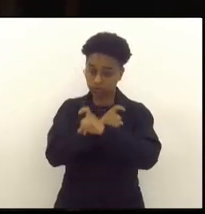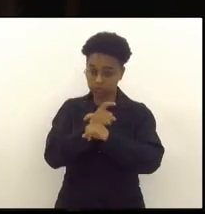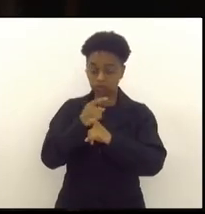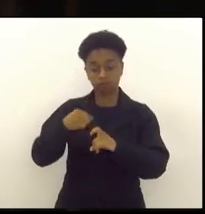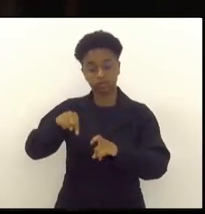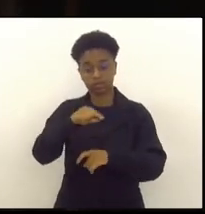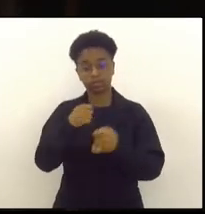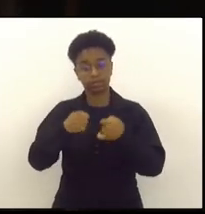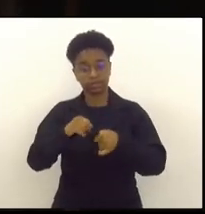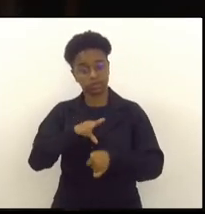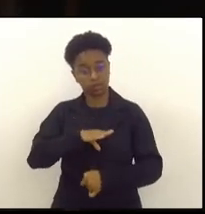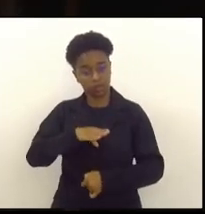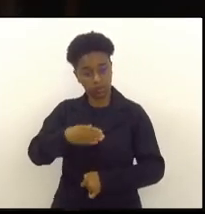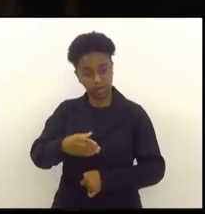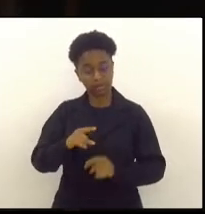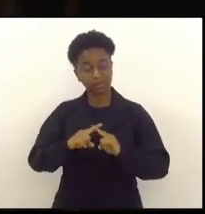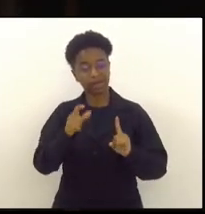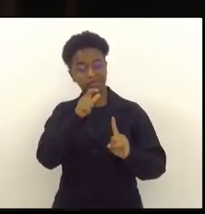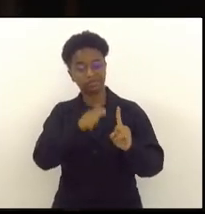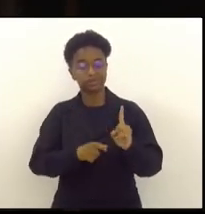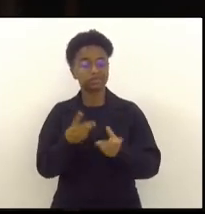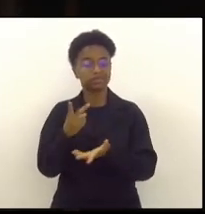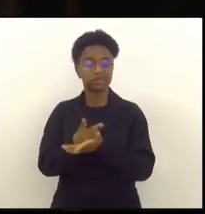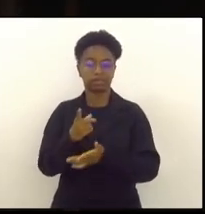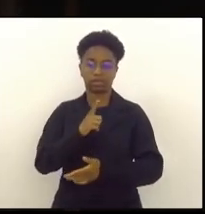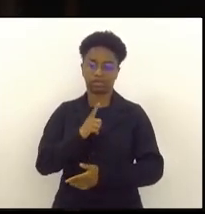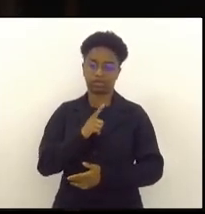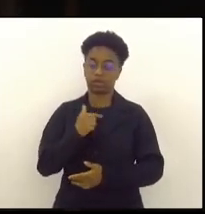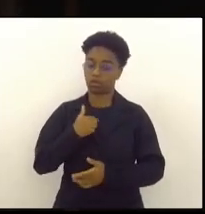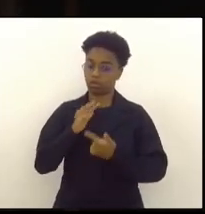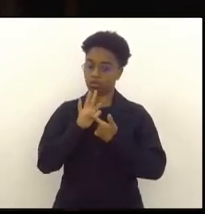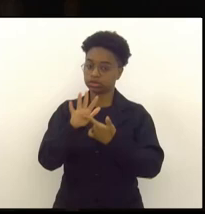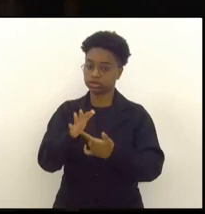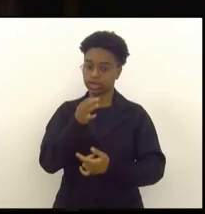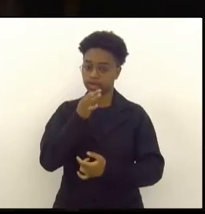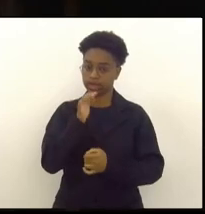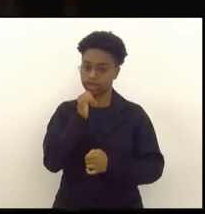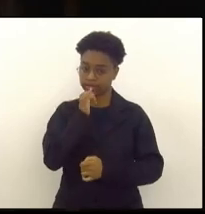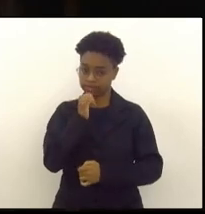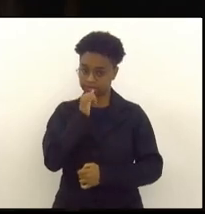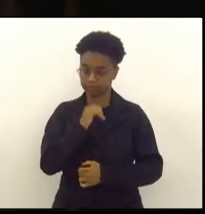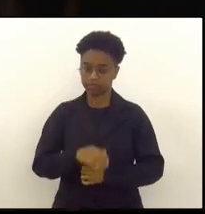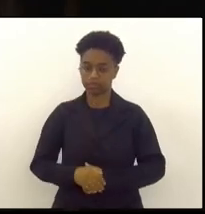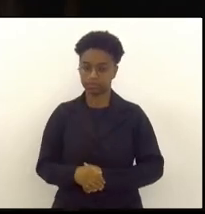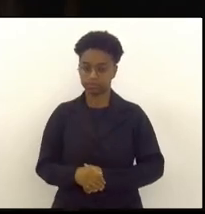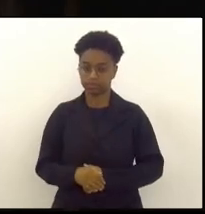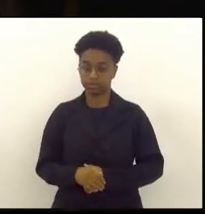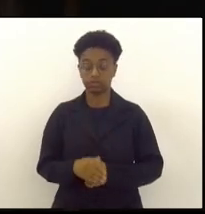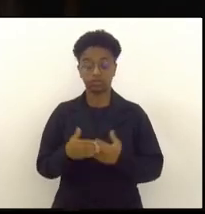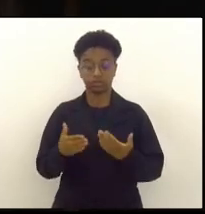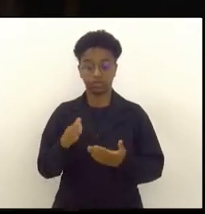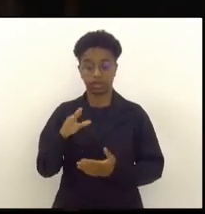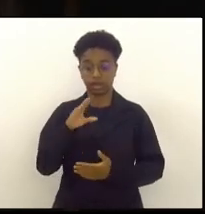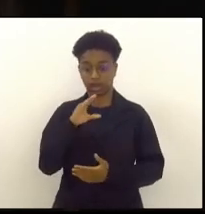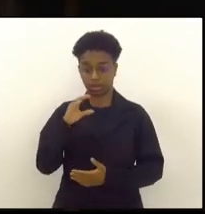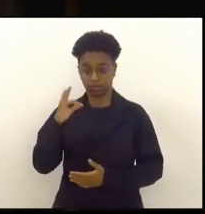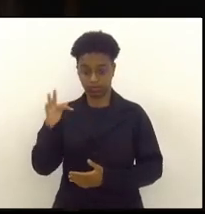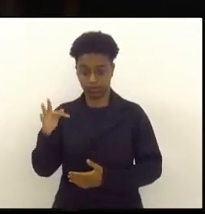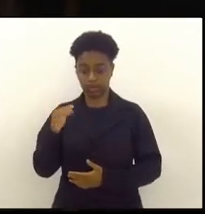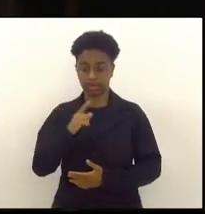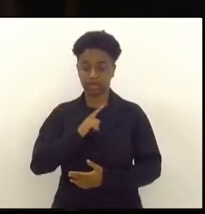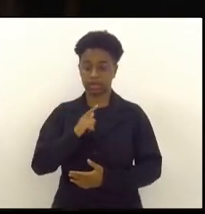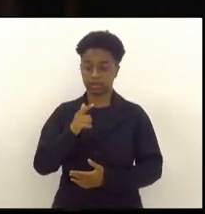tem que ter coragem, Sirlene sempre teve. Vou te contar um exemplo aqui. Oficiando em Cabo Frio, havia um sujeito que